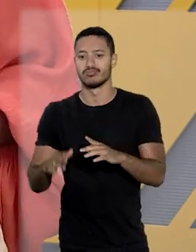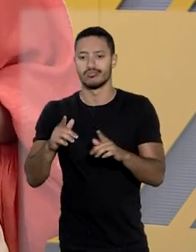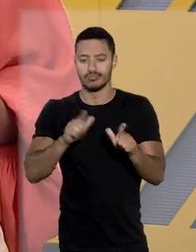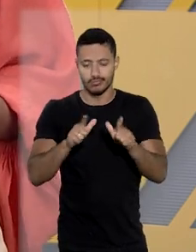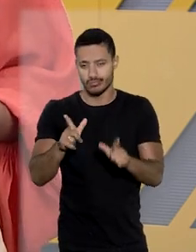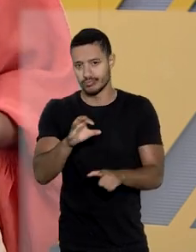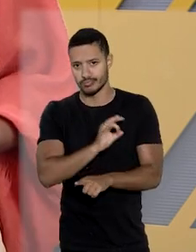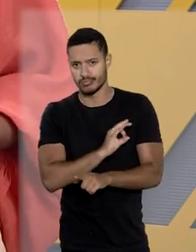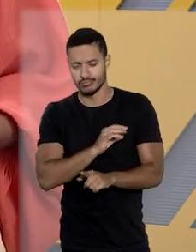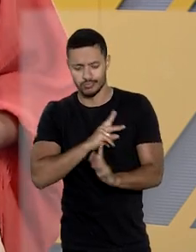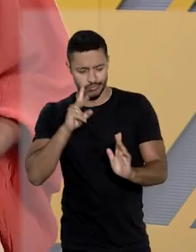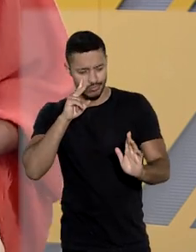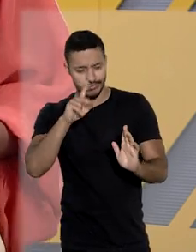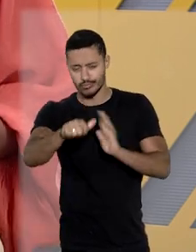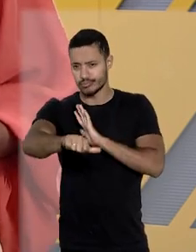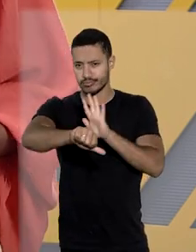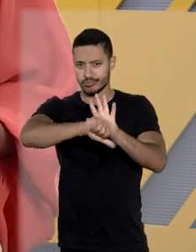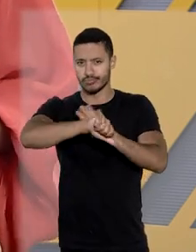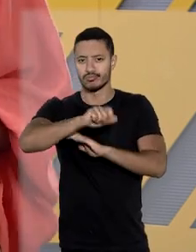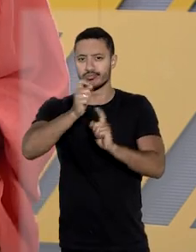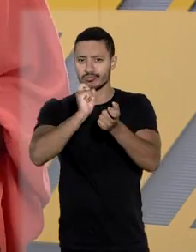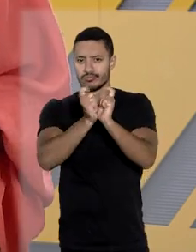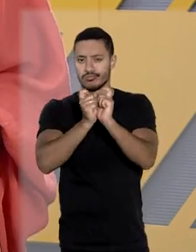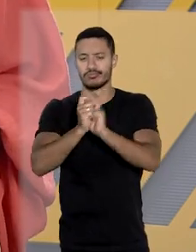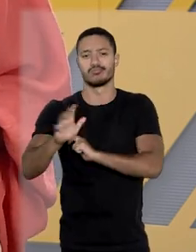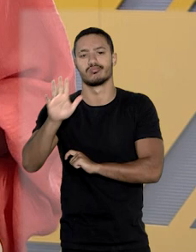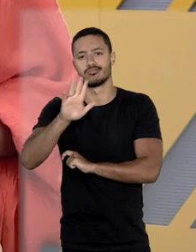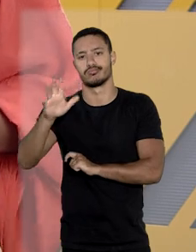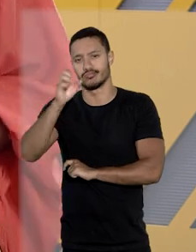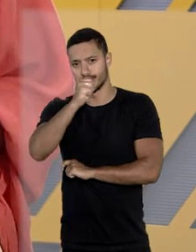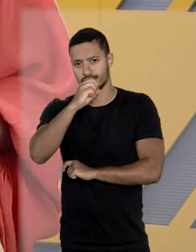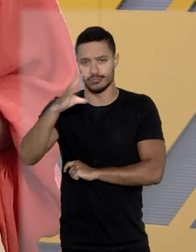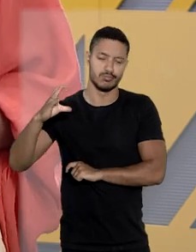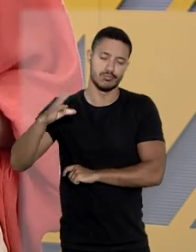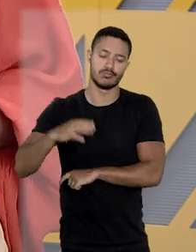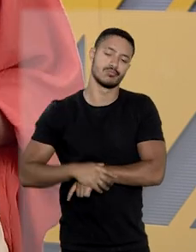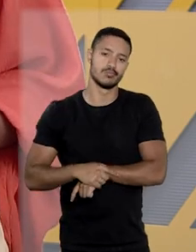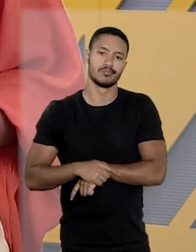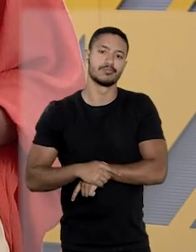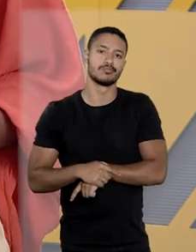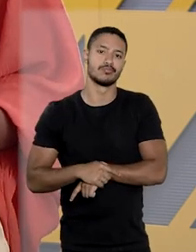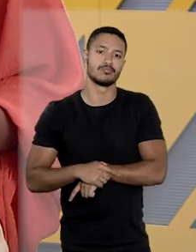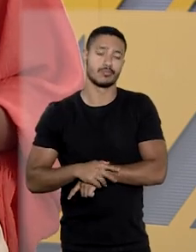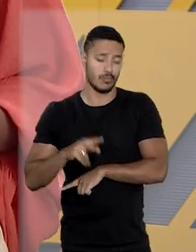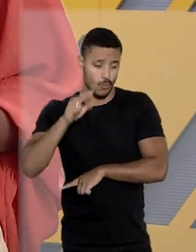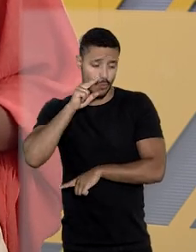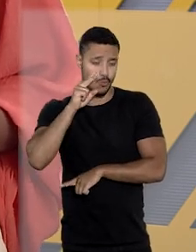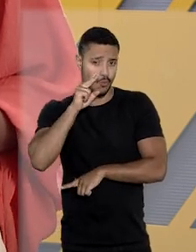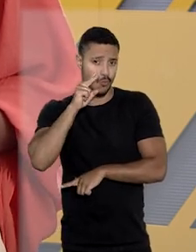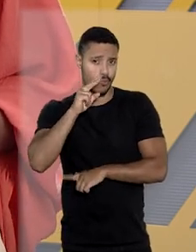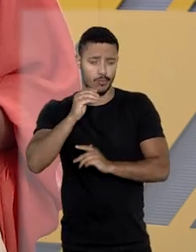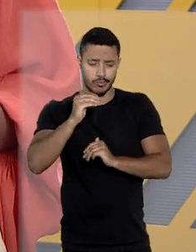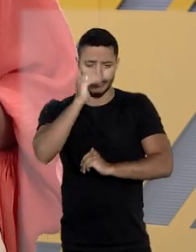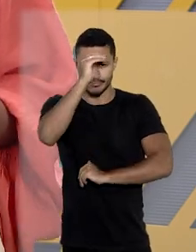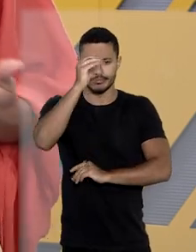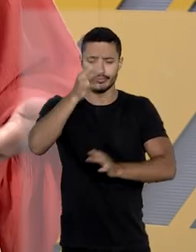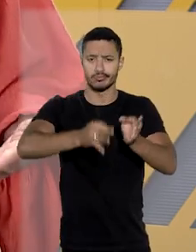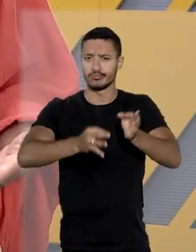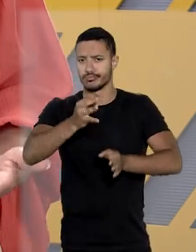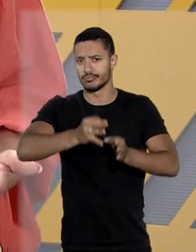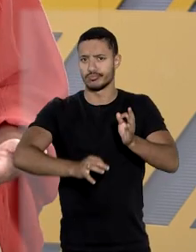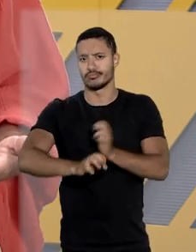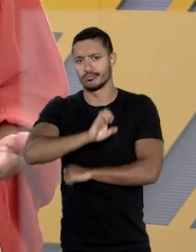Hemorragia, que apurou crimes contra a administração pública em Santa Catarina. Ao determinar a remessa dos autos para a